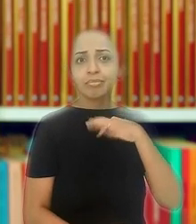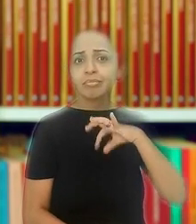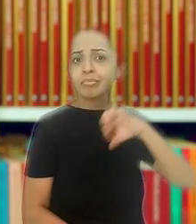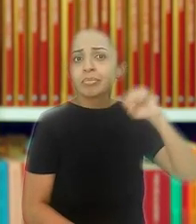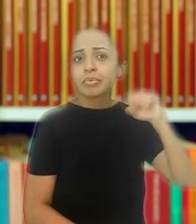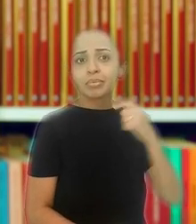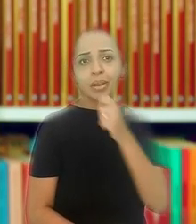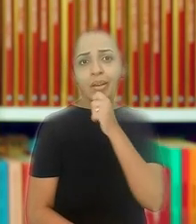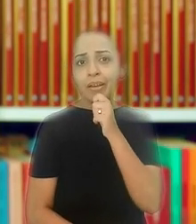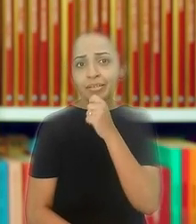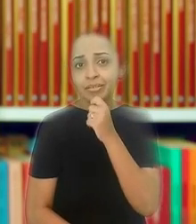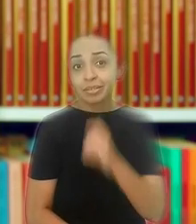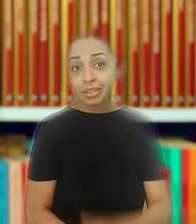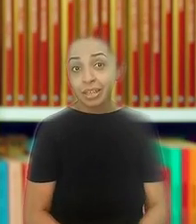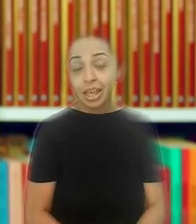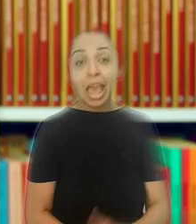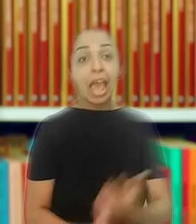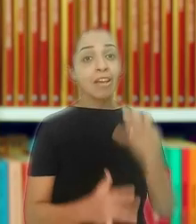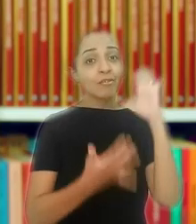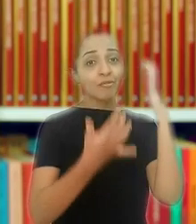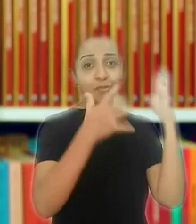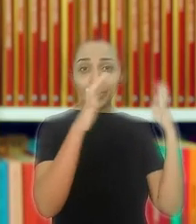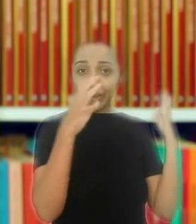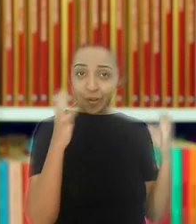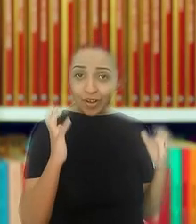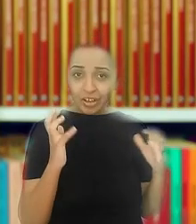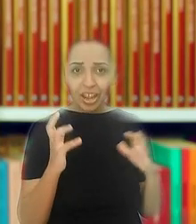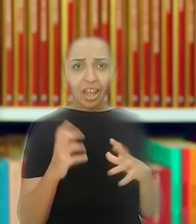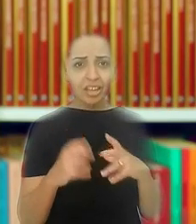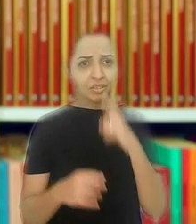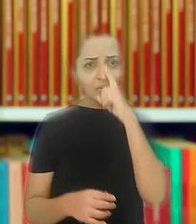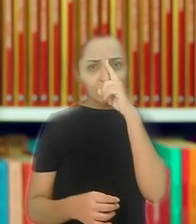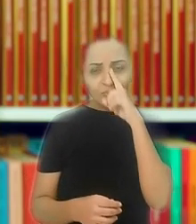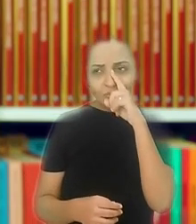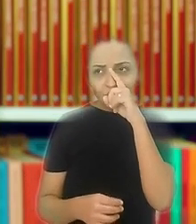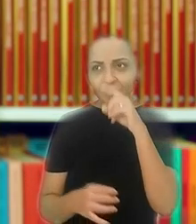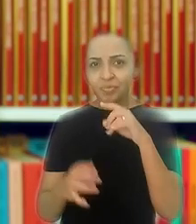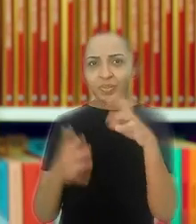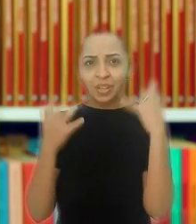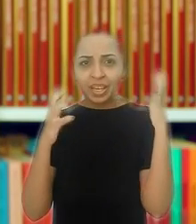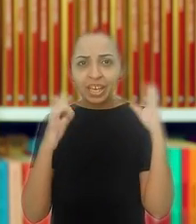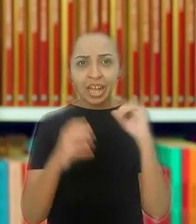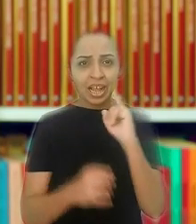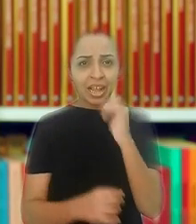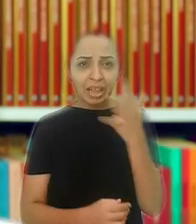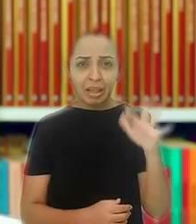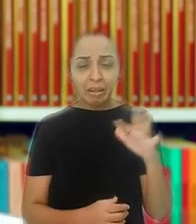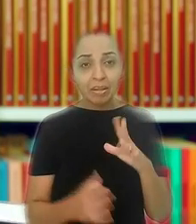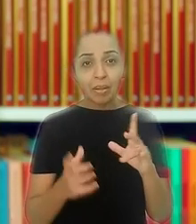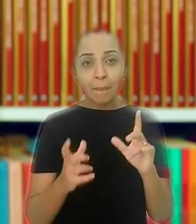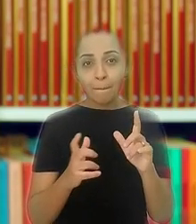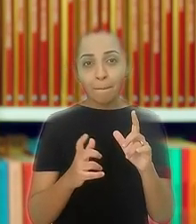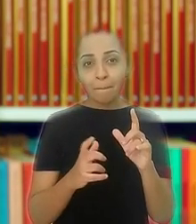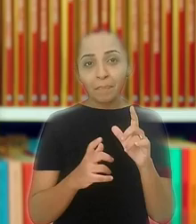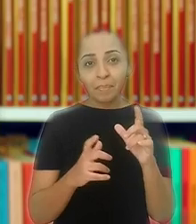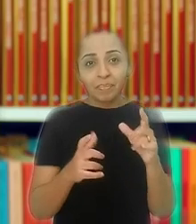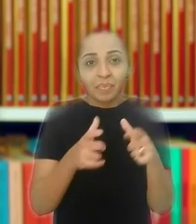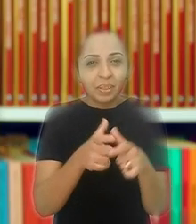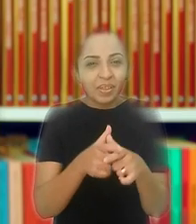sujeito nessa nessa Floresta Filipina bastante intensa difícil não é ele pequena